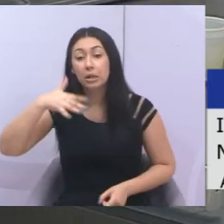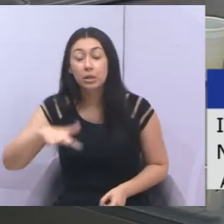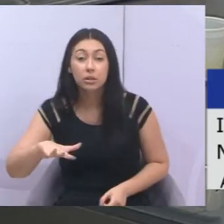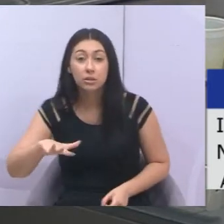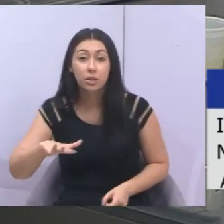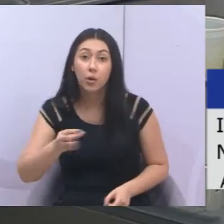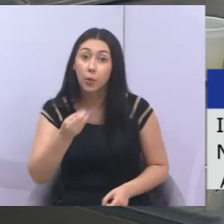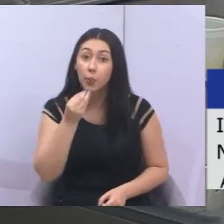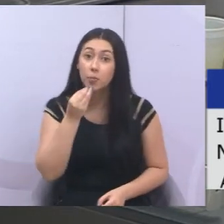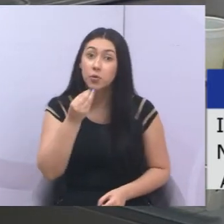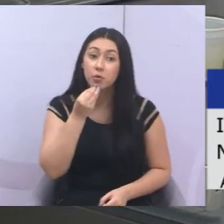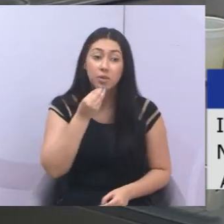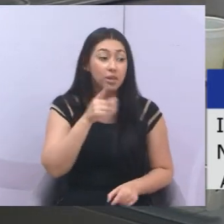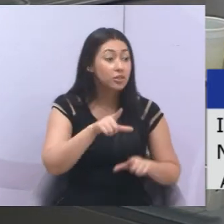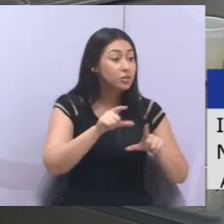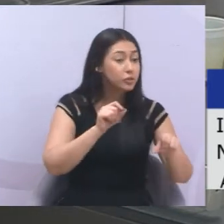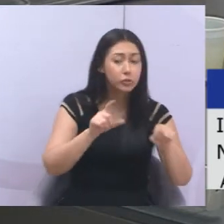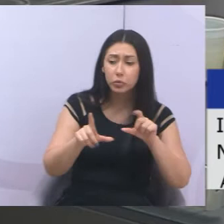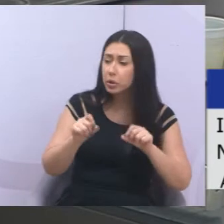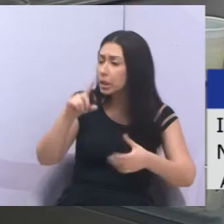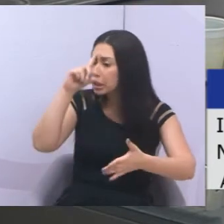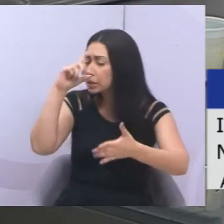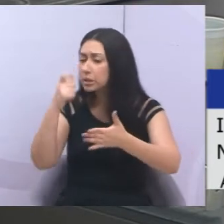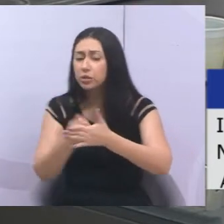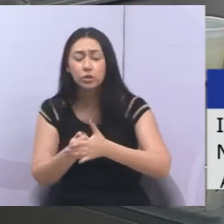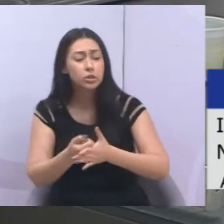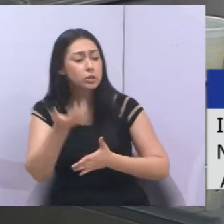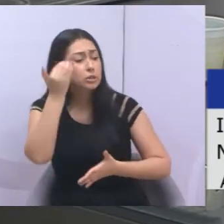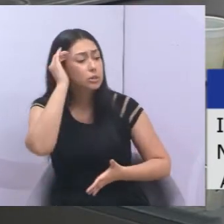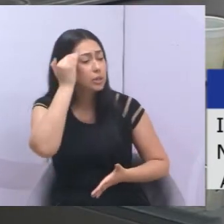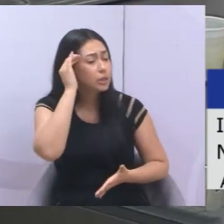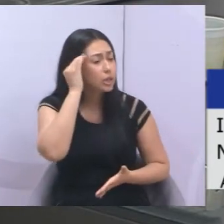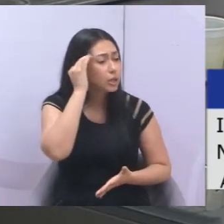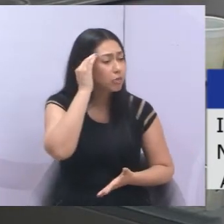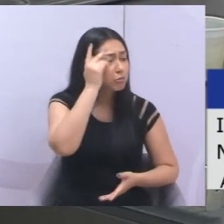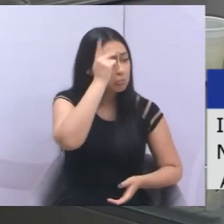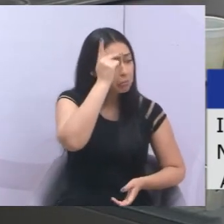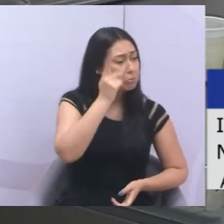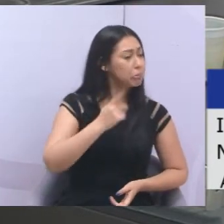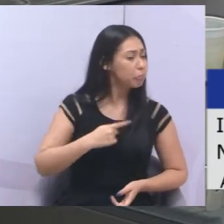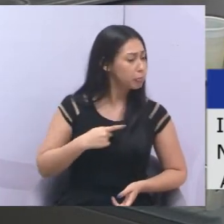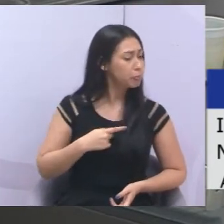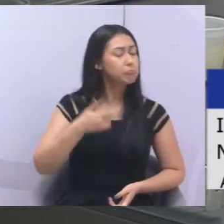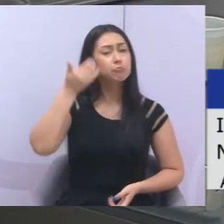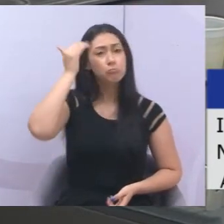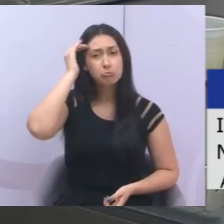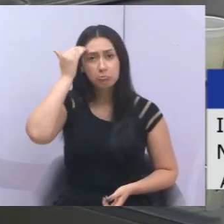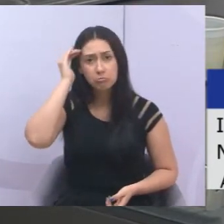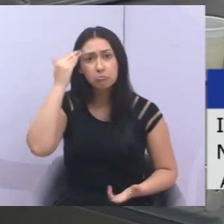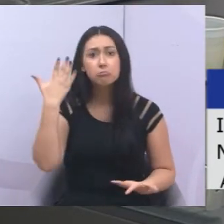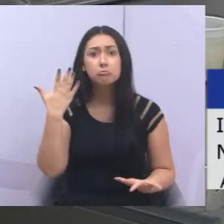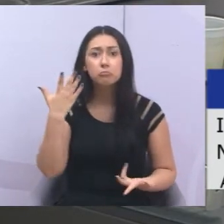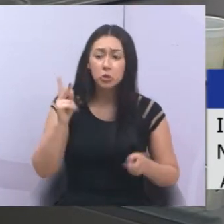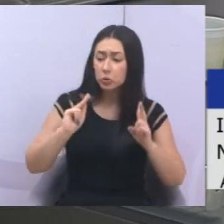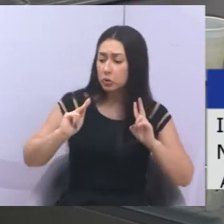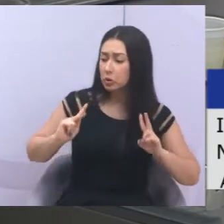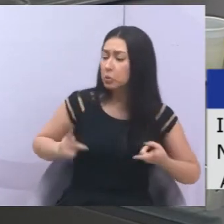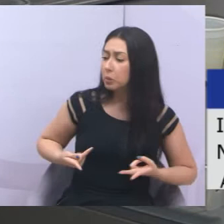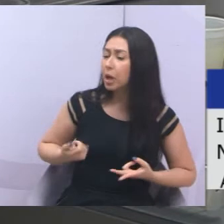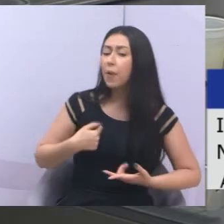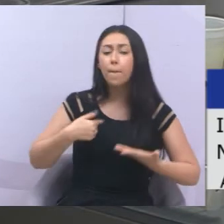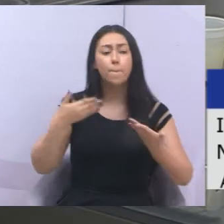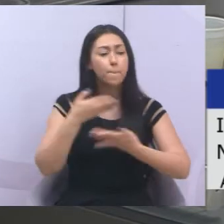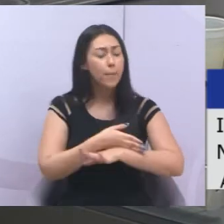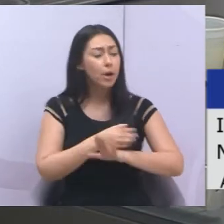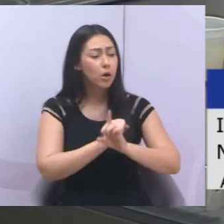ambiente é a oportunidade dela tomar suas decisões, de se sentir gente, né, no sentido de um ser humano que faz parte de uma